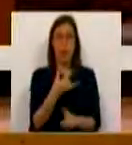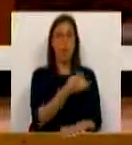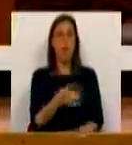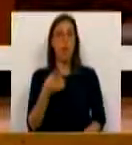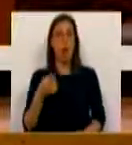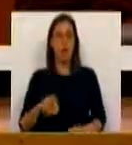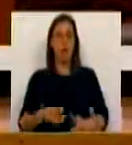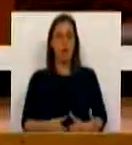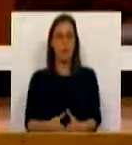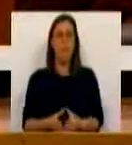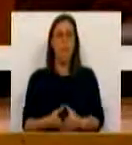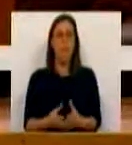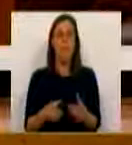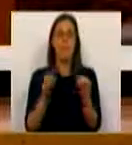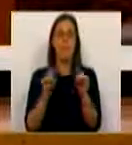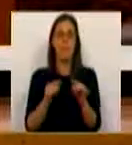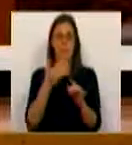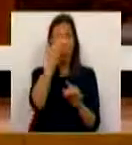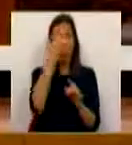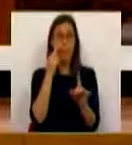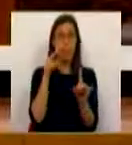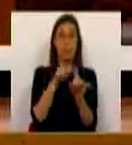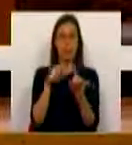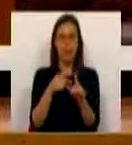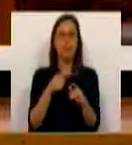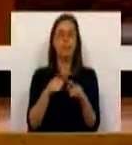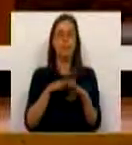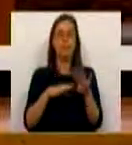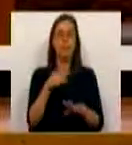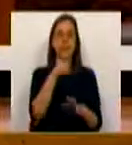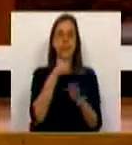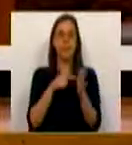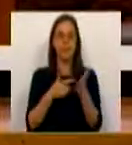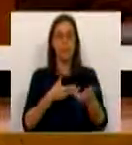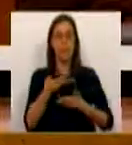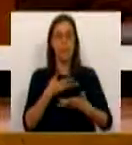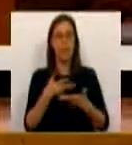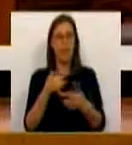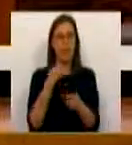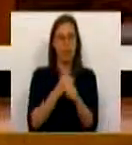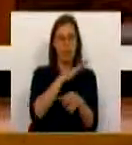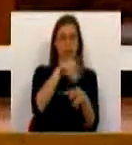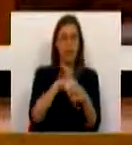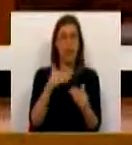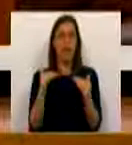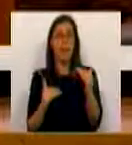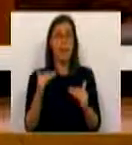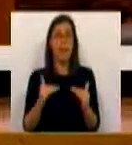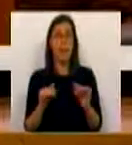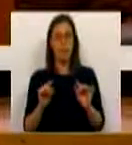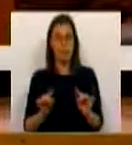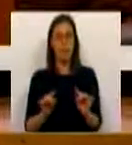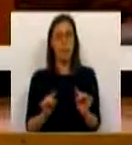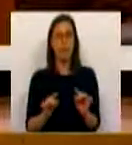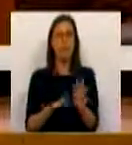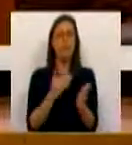2009. Esta perspectiva do estabelecimento de relações laborais equilibradas